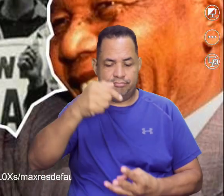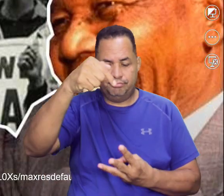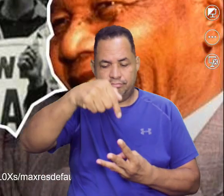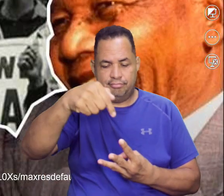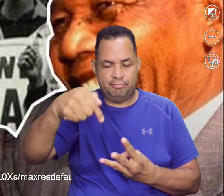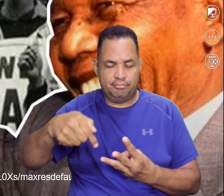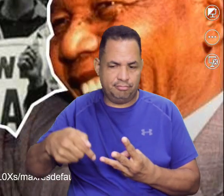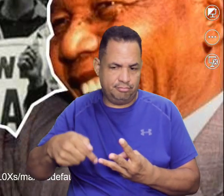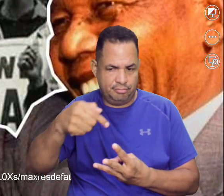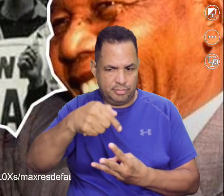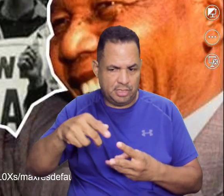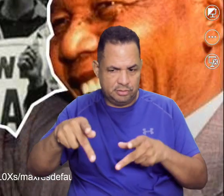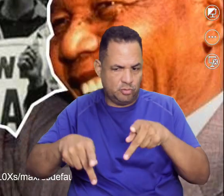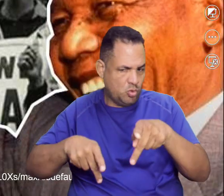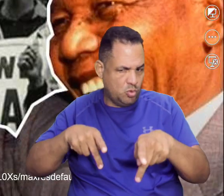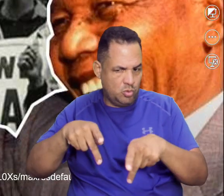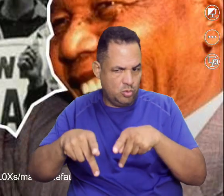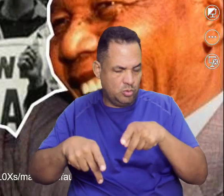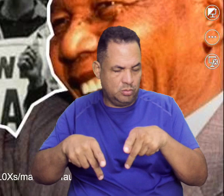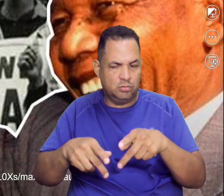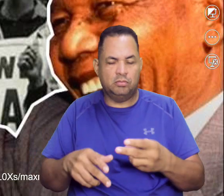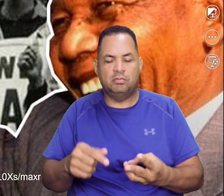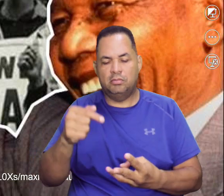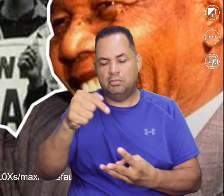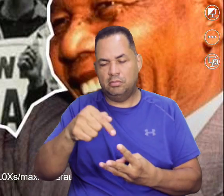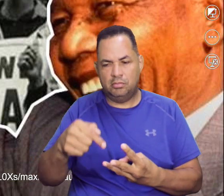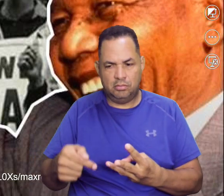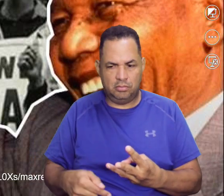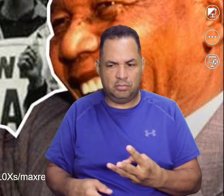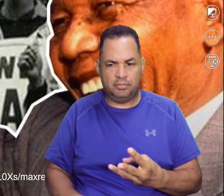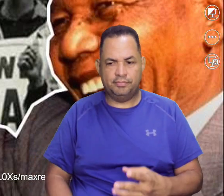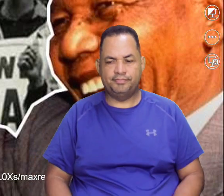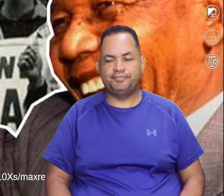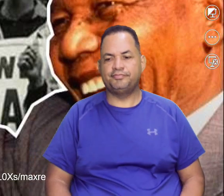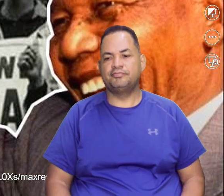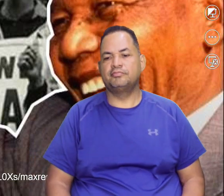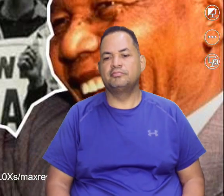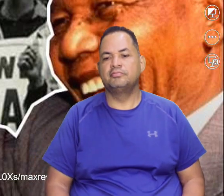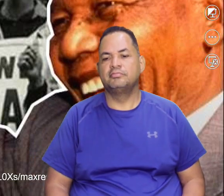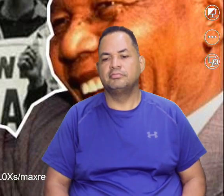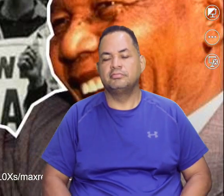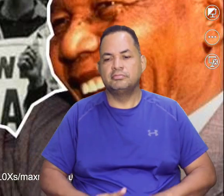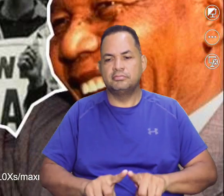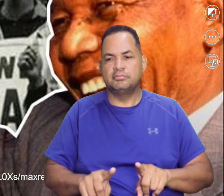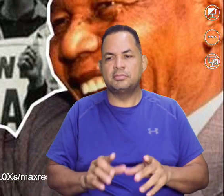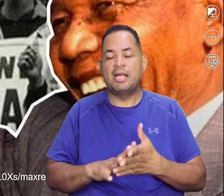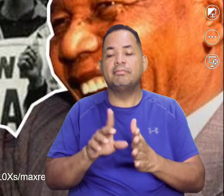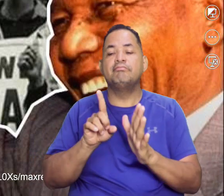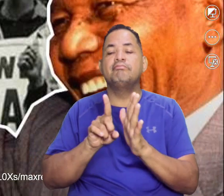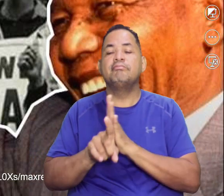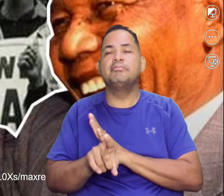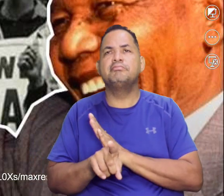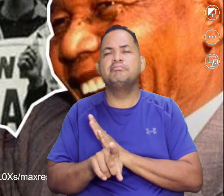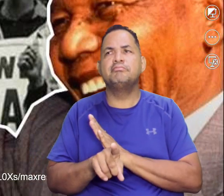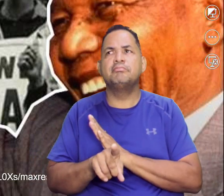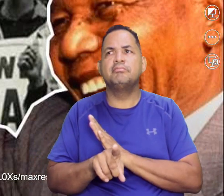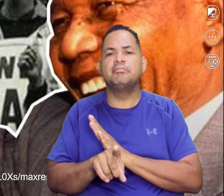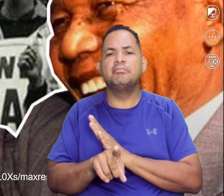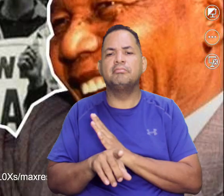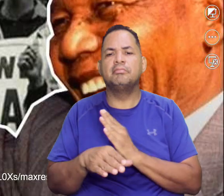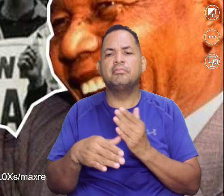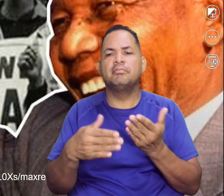os nativos, ingleses e também holandeses. Mas a pergunta é,